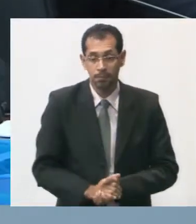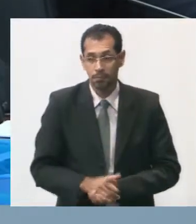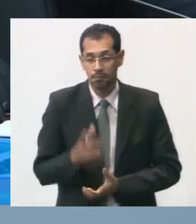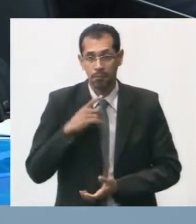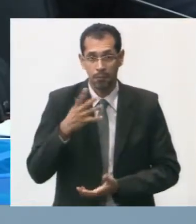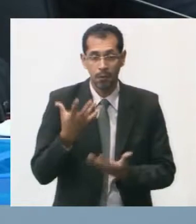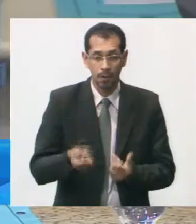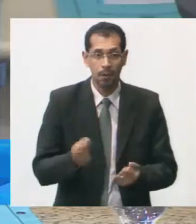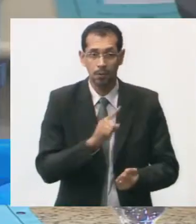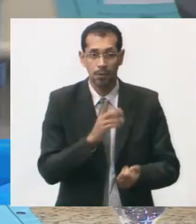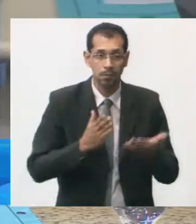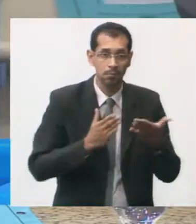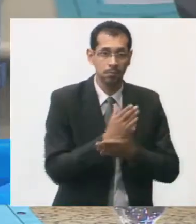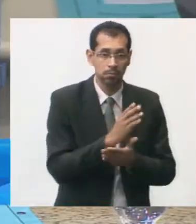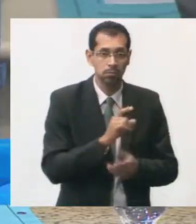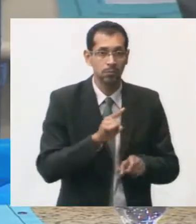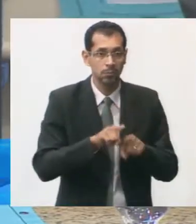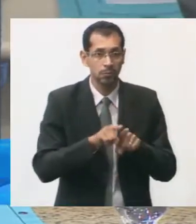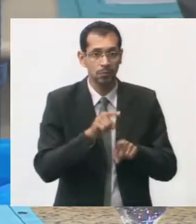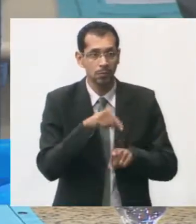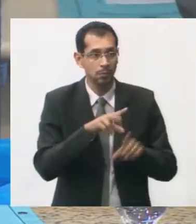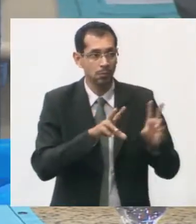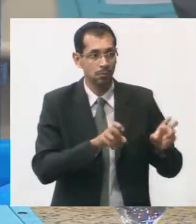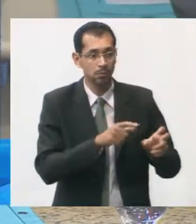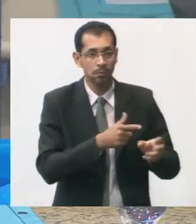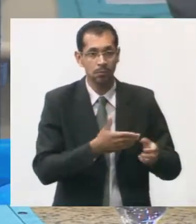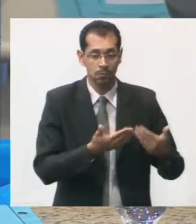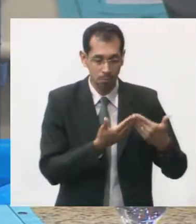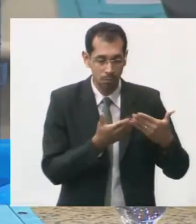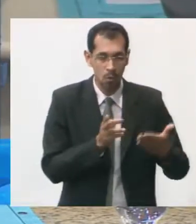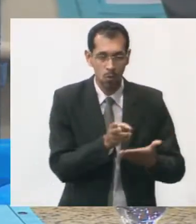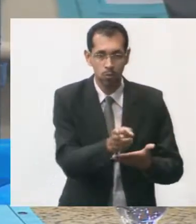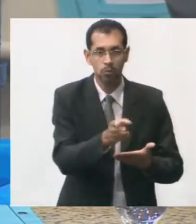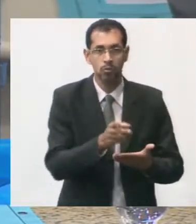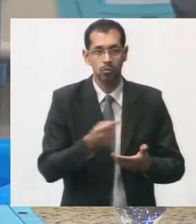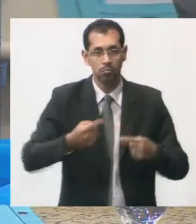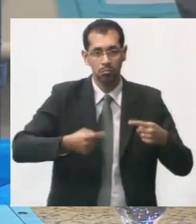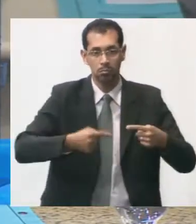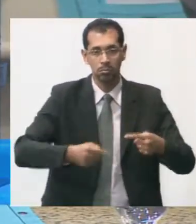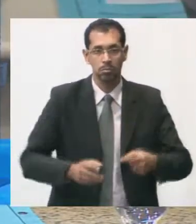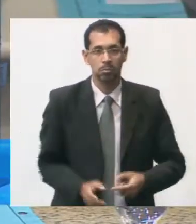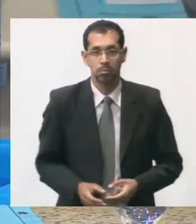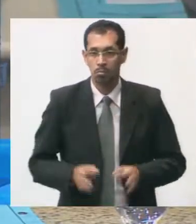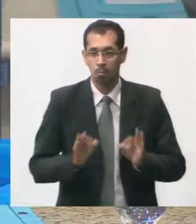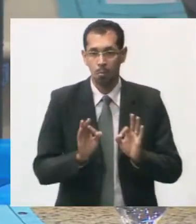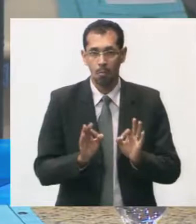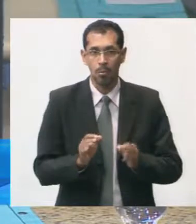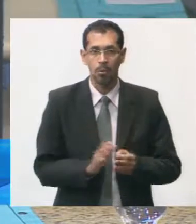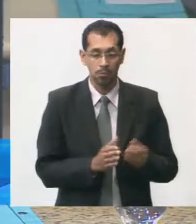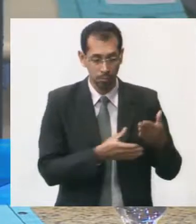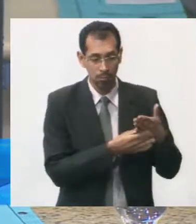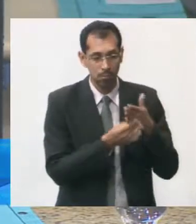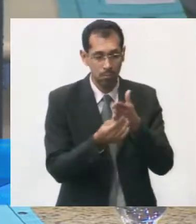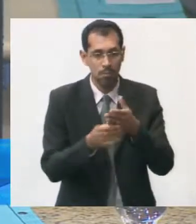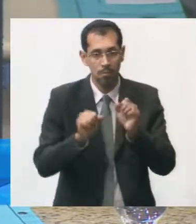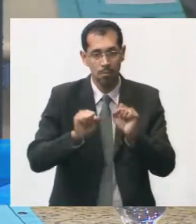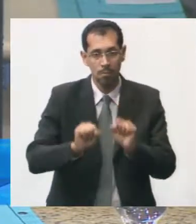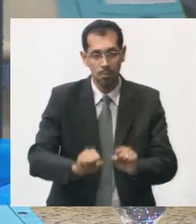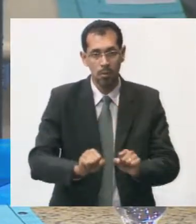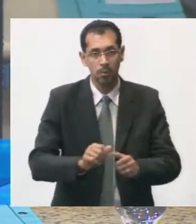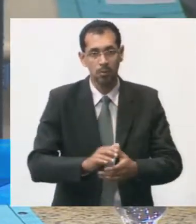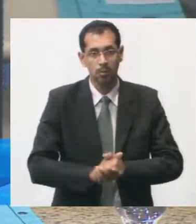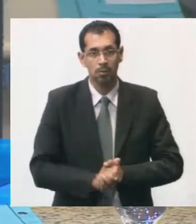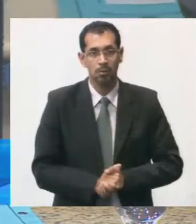A matéria continua em discussão. Não havendo quem queira discutir, a matéria pode ser encaminhada.